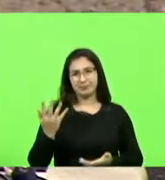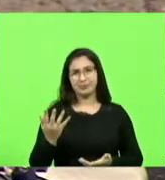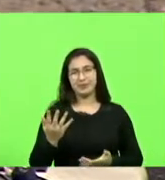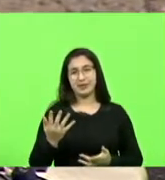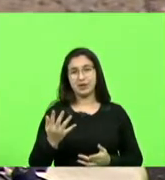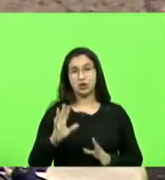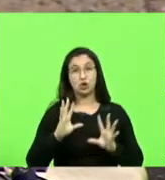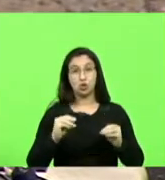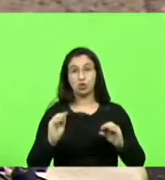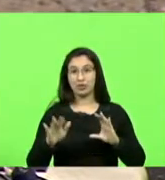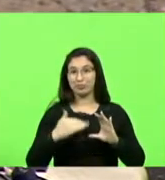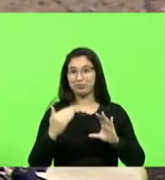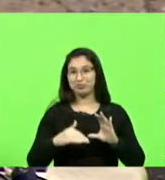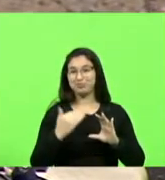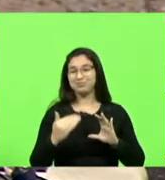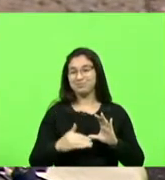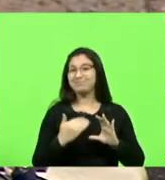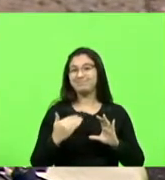recebo